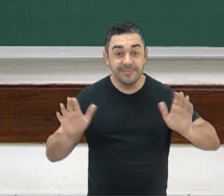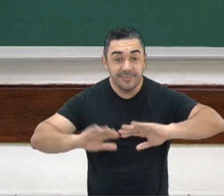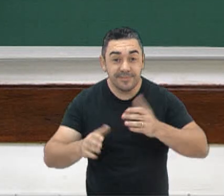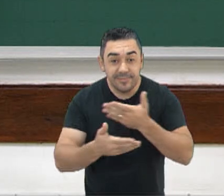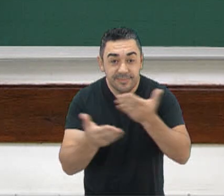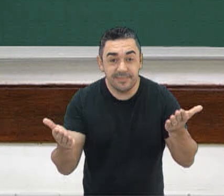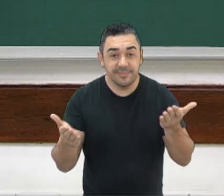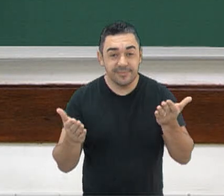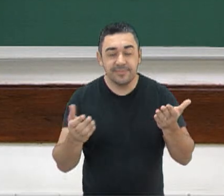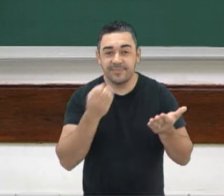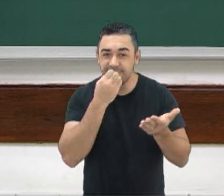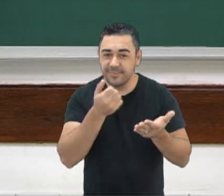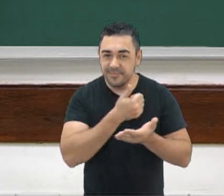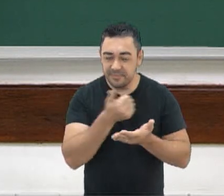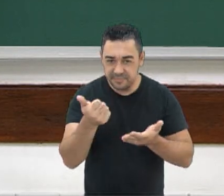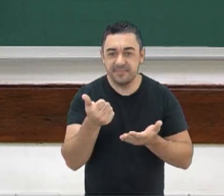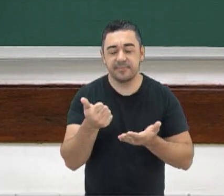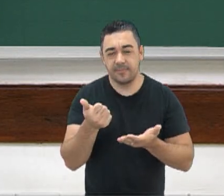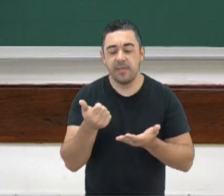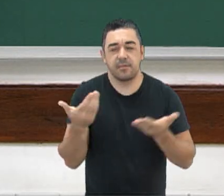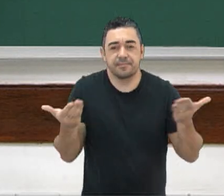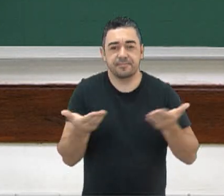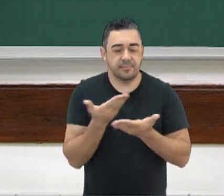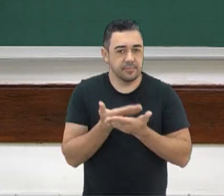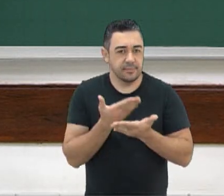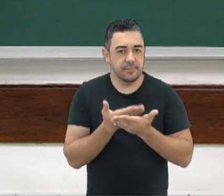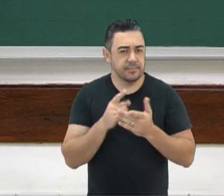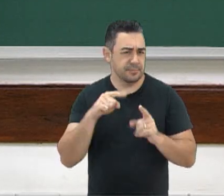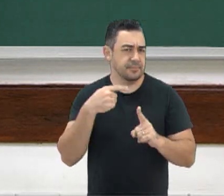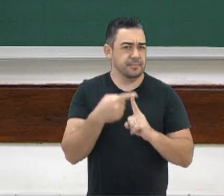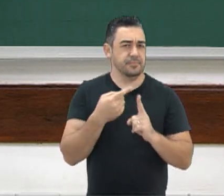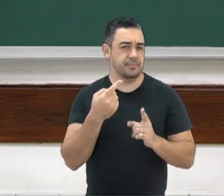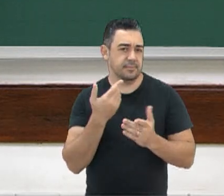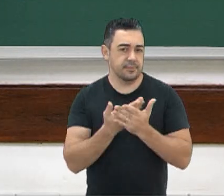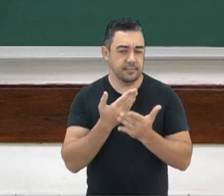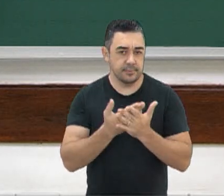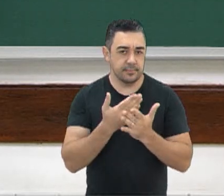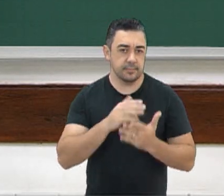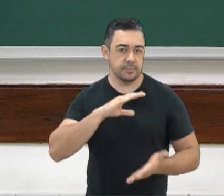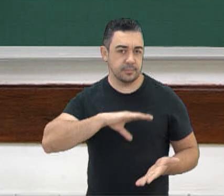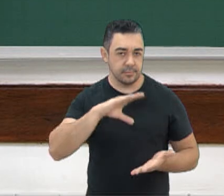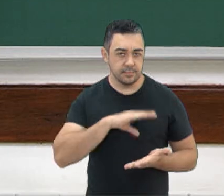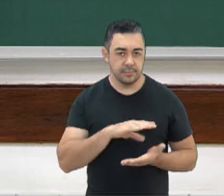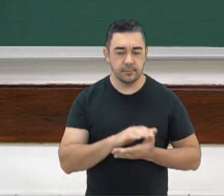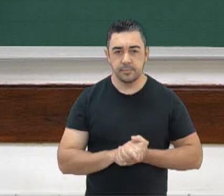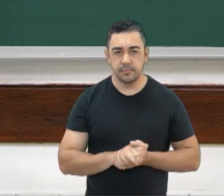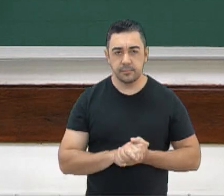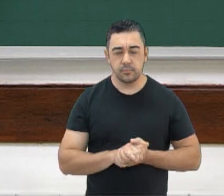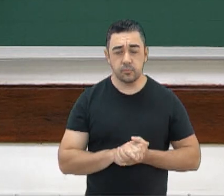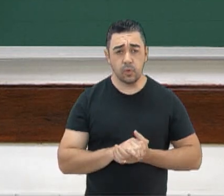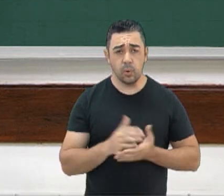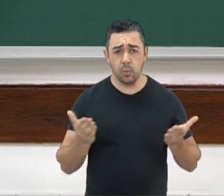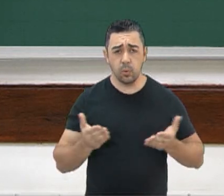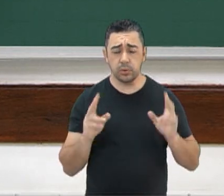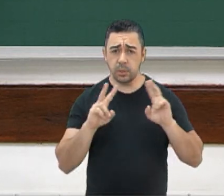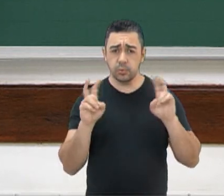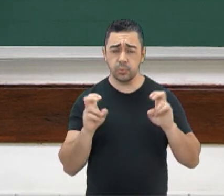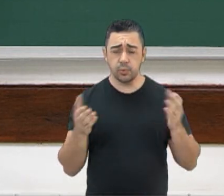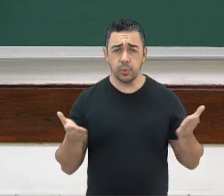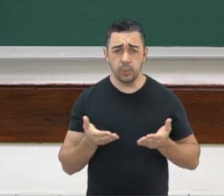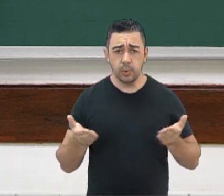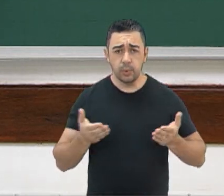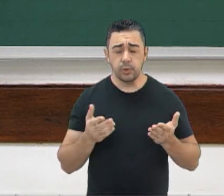Olá pessoal, tudo bem? Estamos aqui para mais uma aula de língua portuguesa. O nosso assunto de hoje